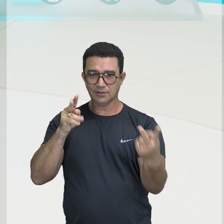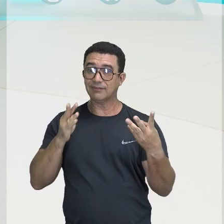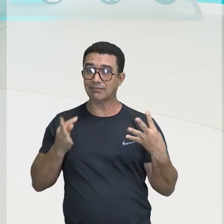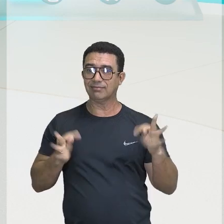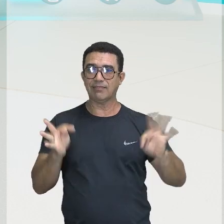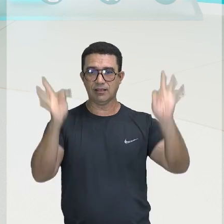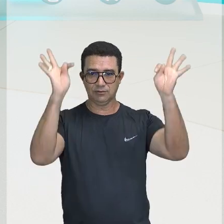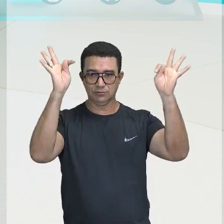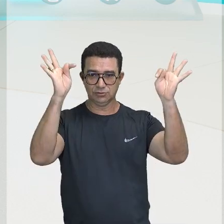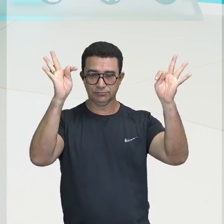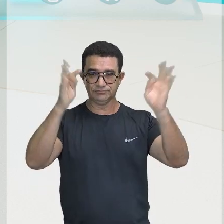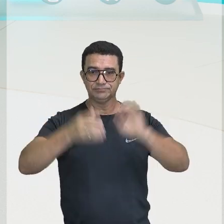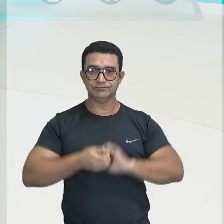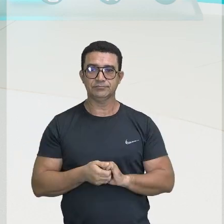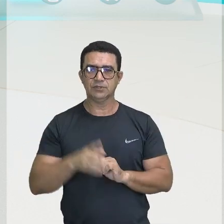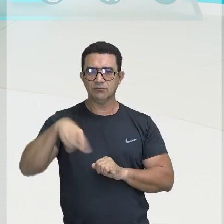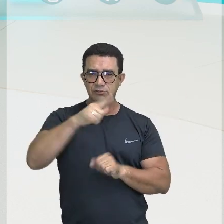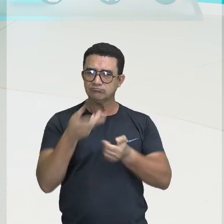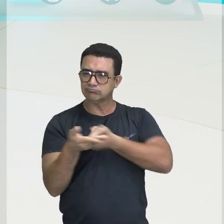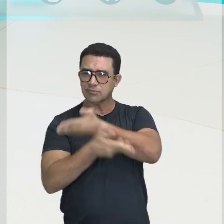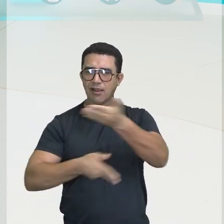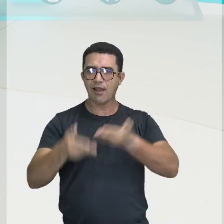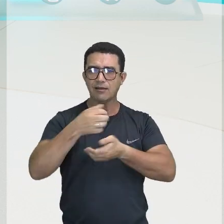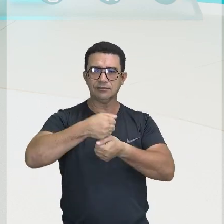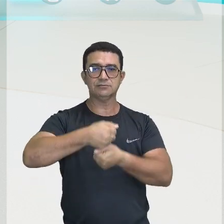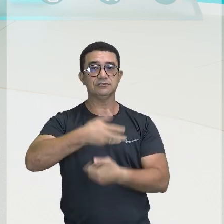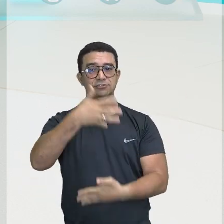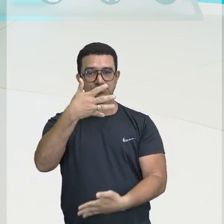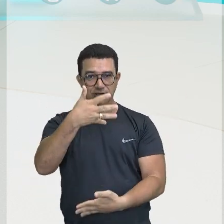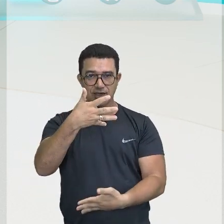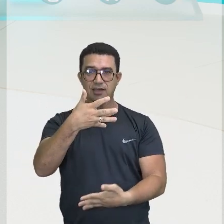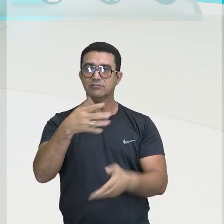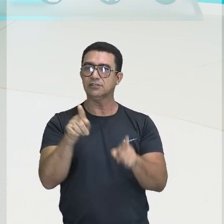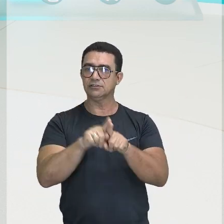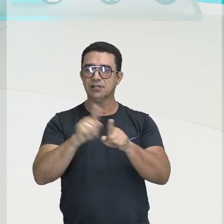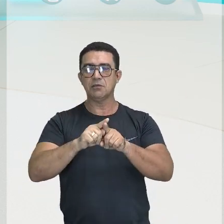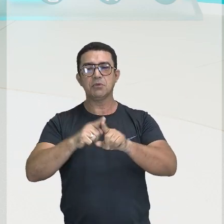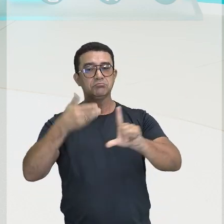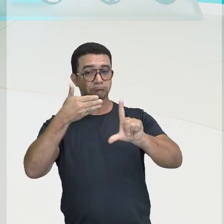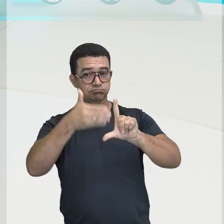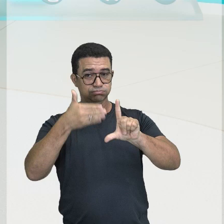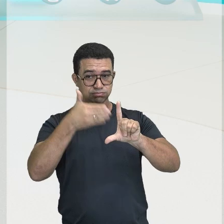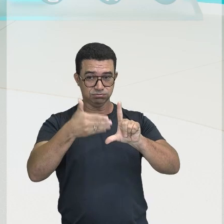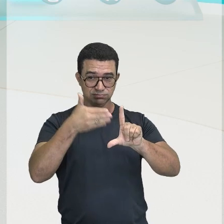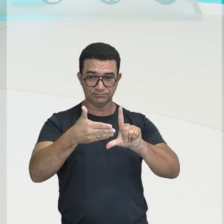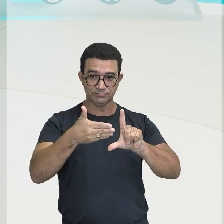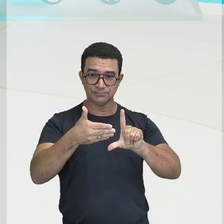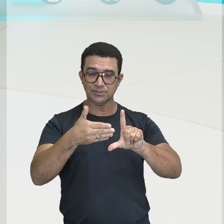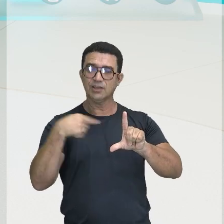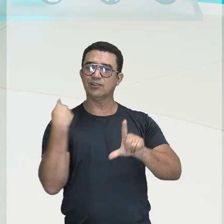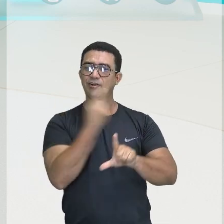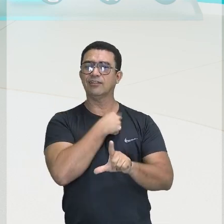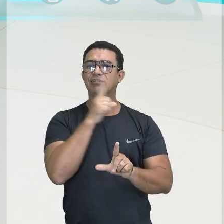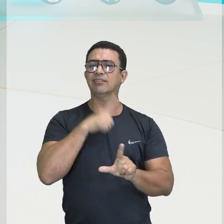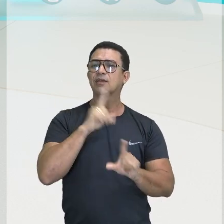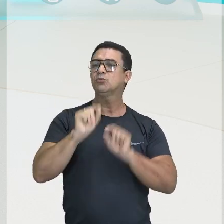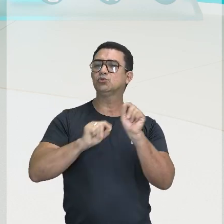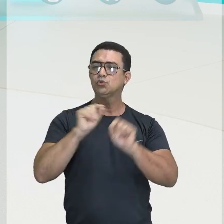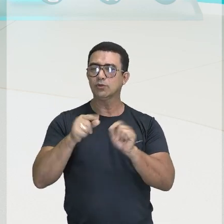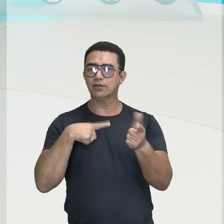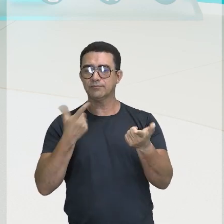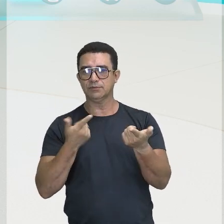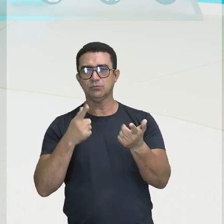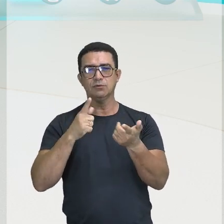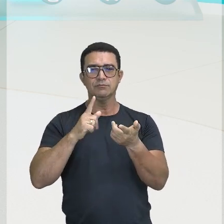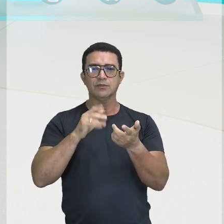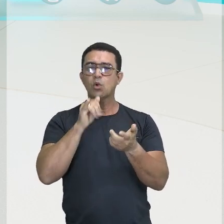Então, vocês interagem através do chat, videoconferência, e também nós temos recursos